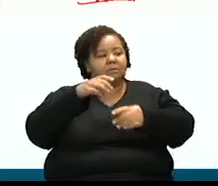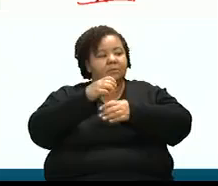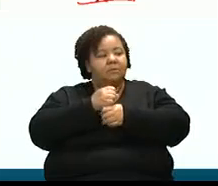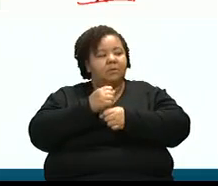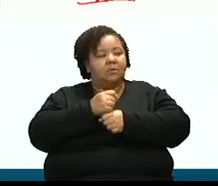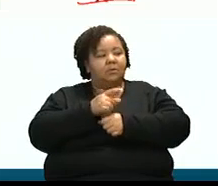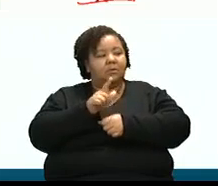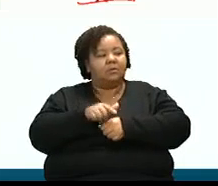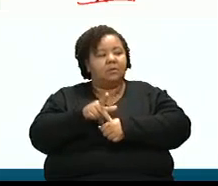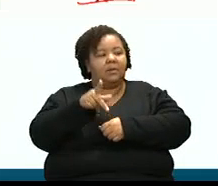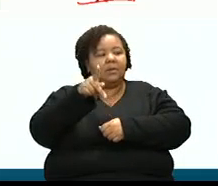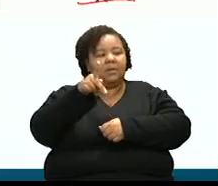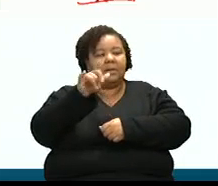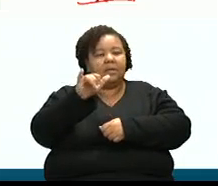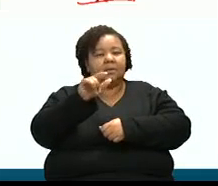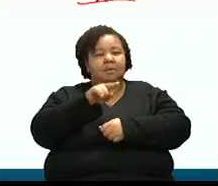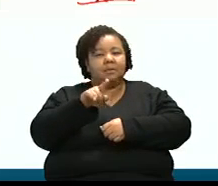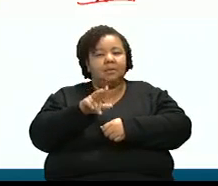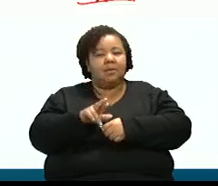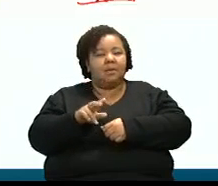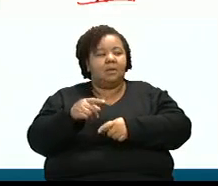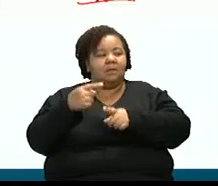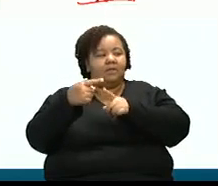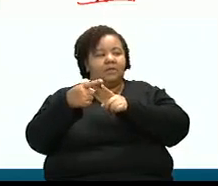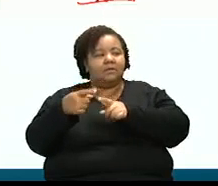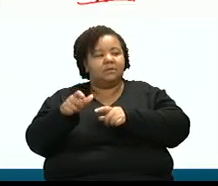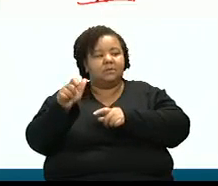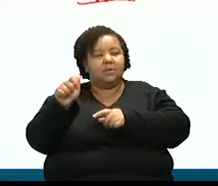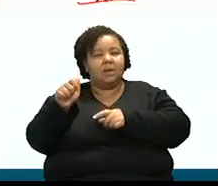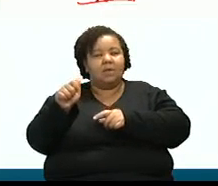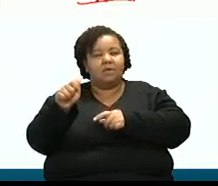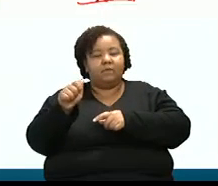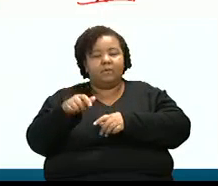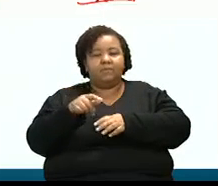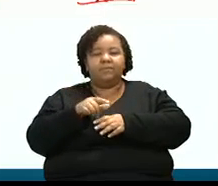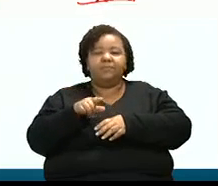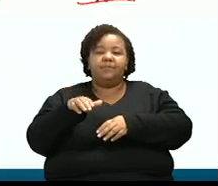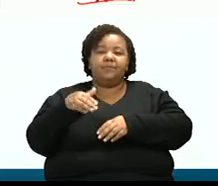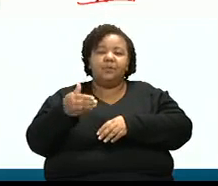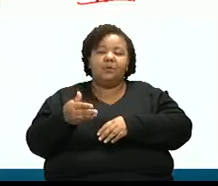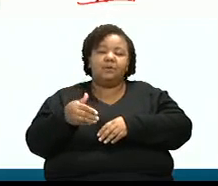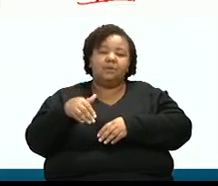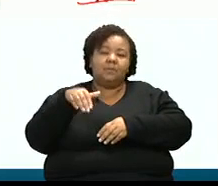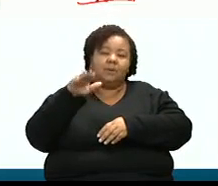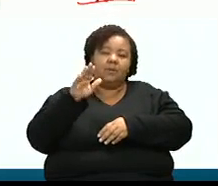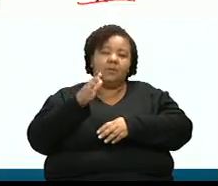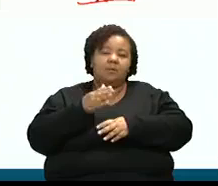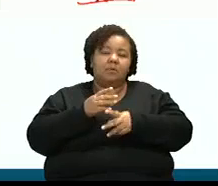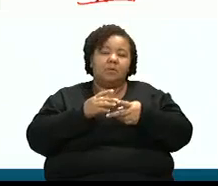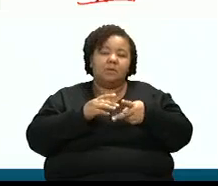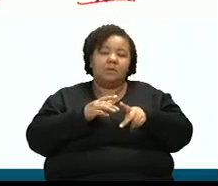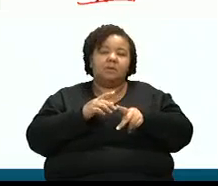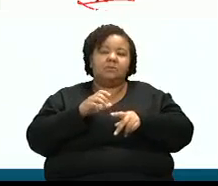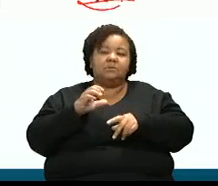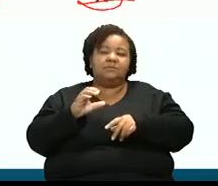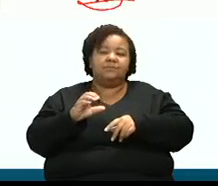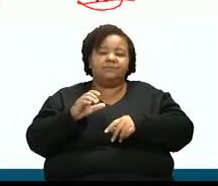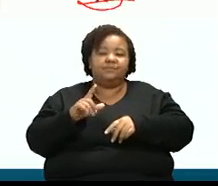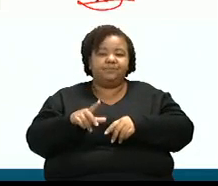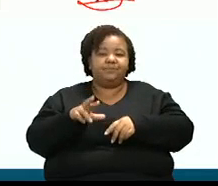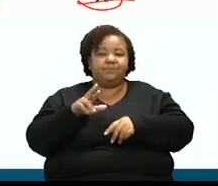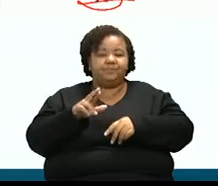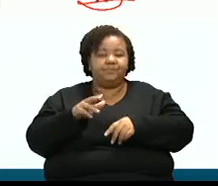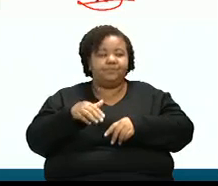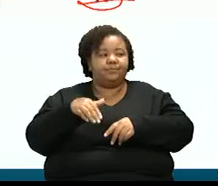temos ki sobre r vezes alfa. Então, quanto maior essa constante r,